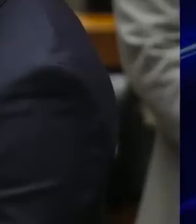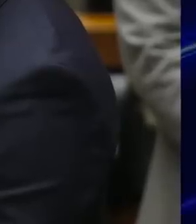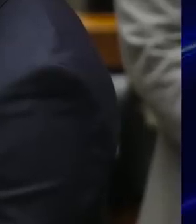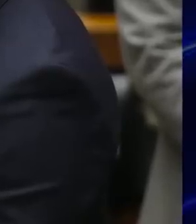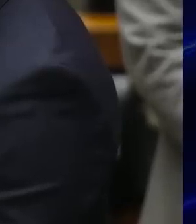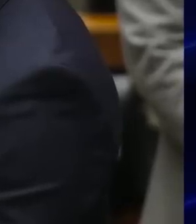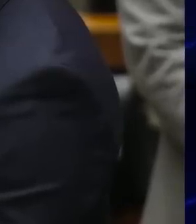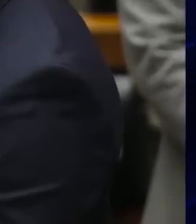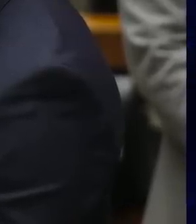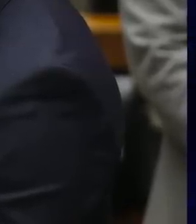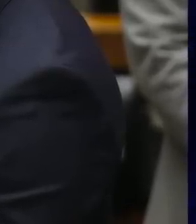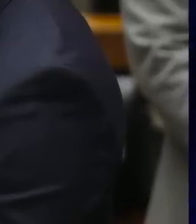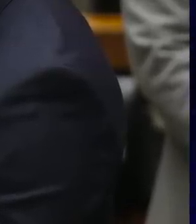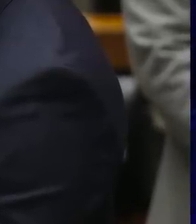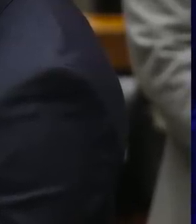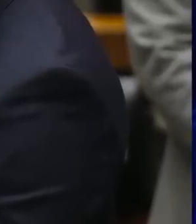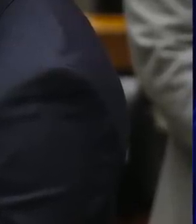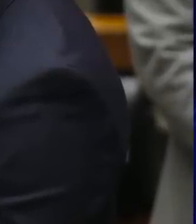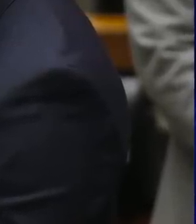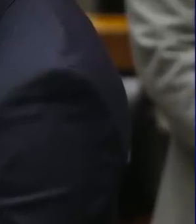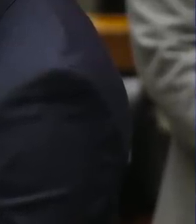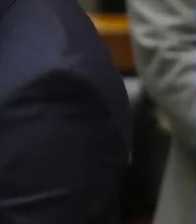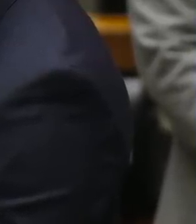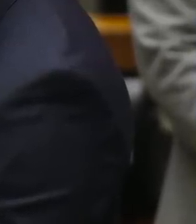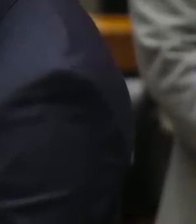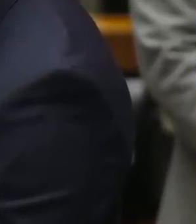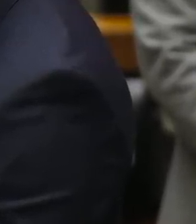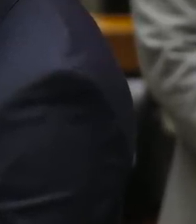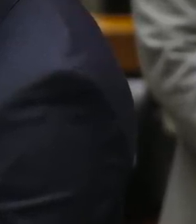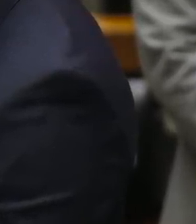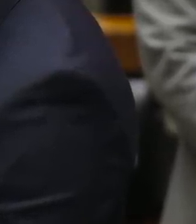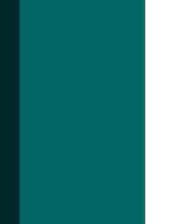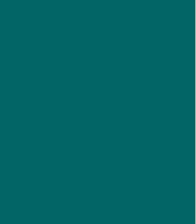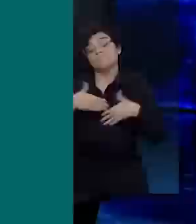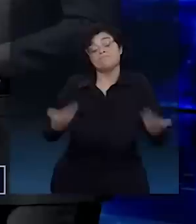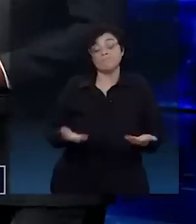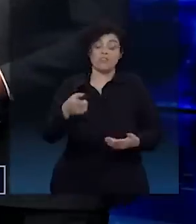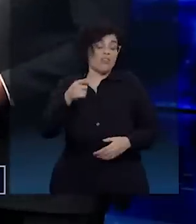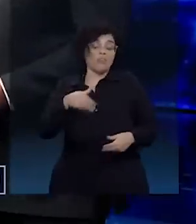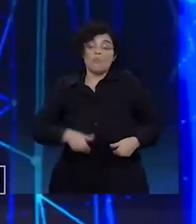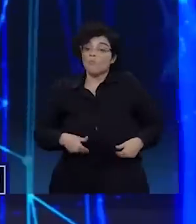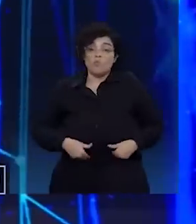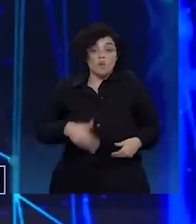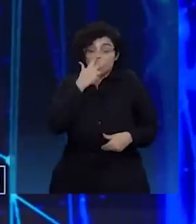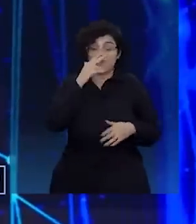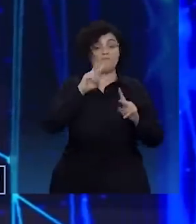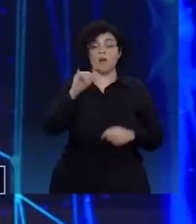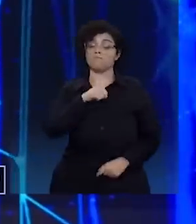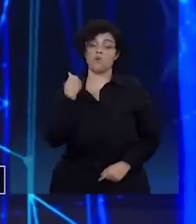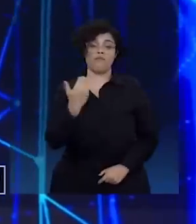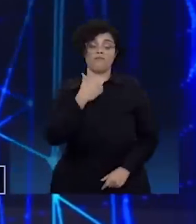e envolve cifras de 16 bilhões de reais em 2022. Só de auxílio emergencial